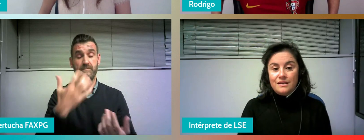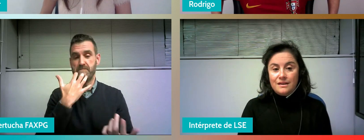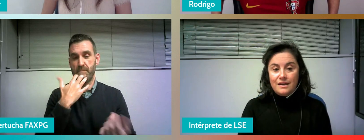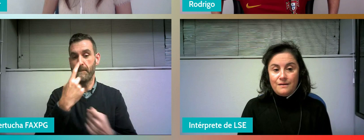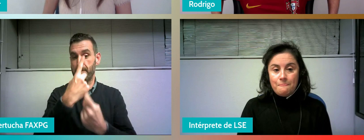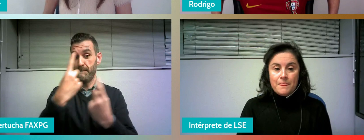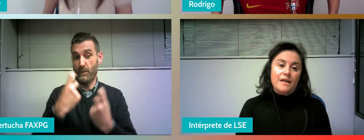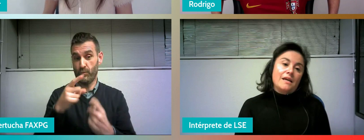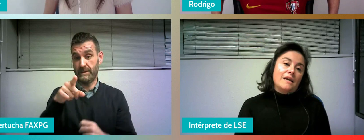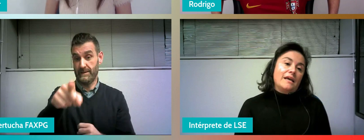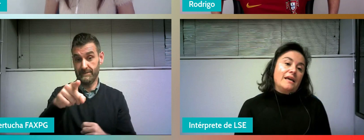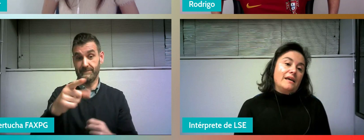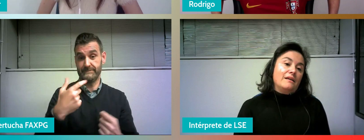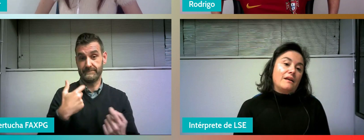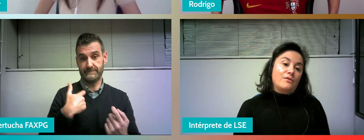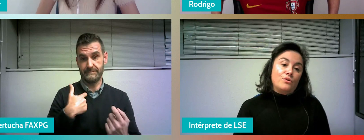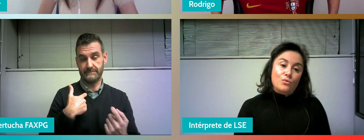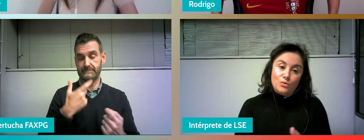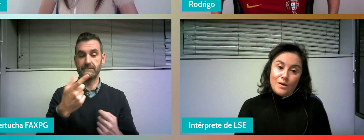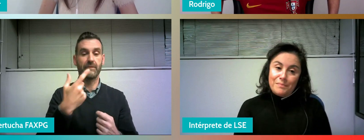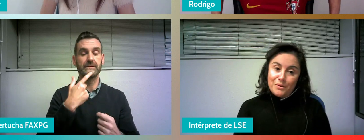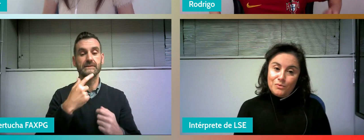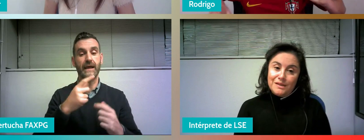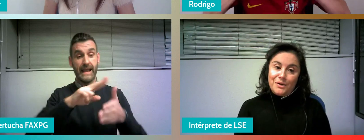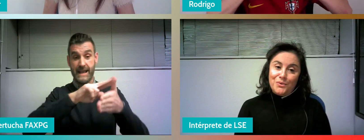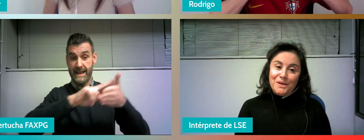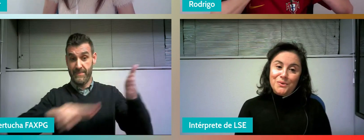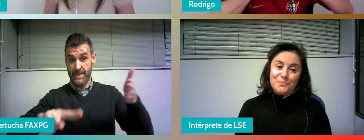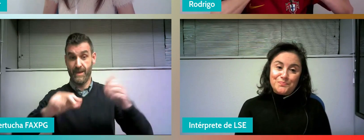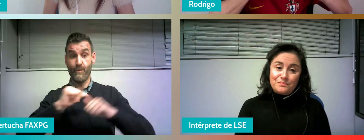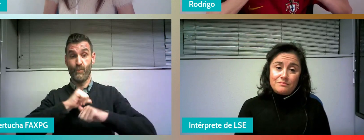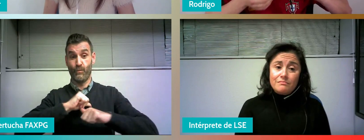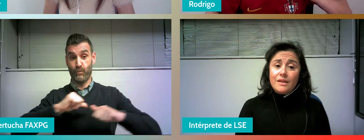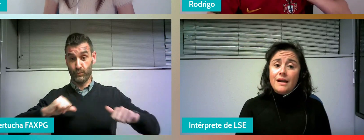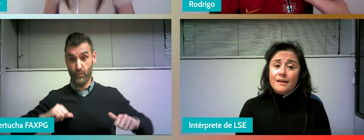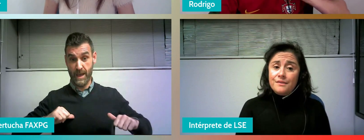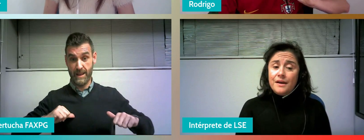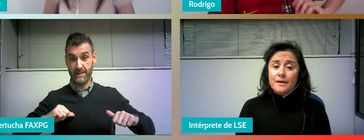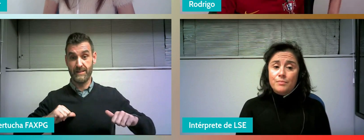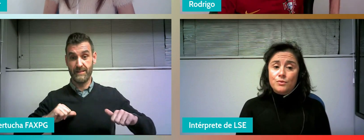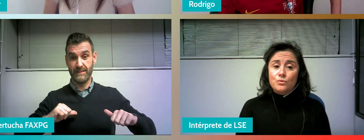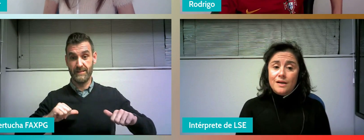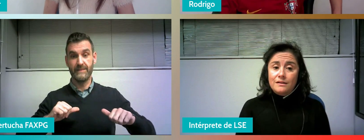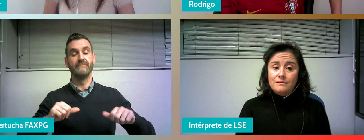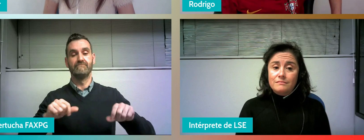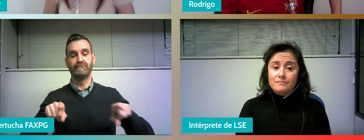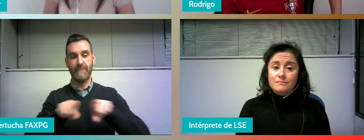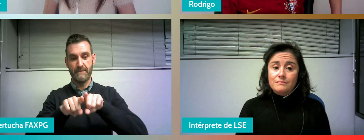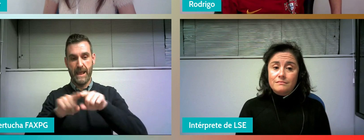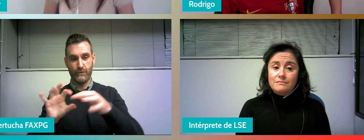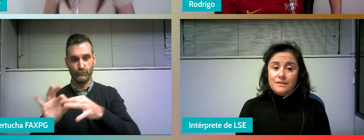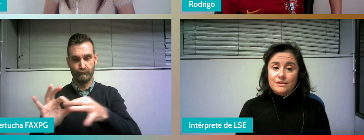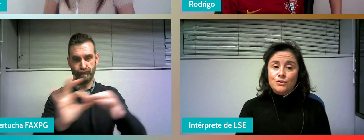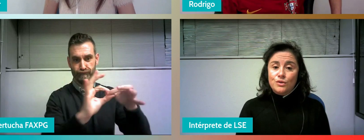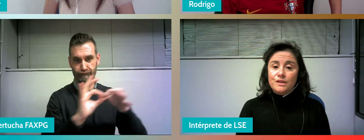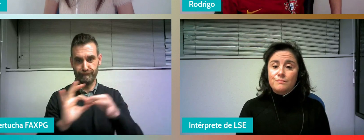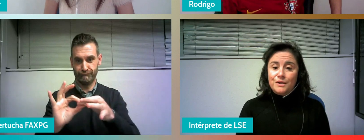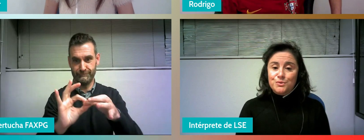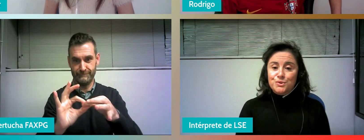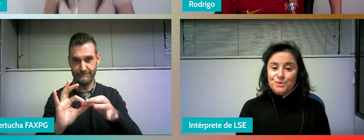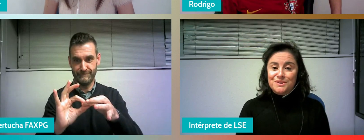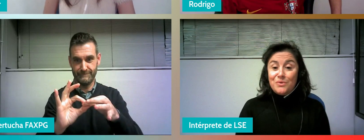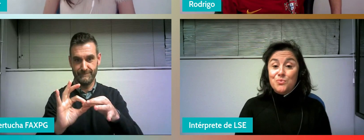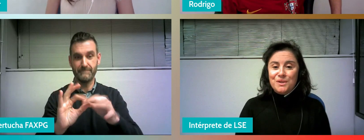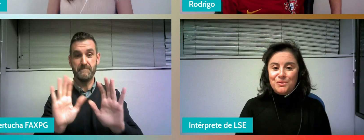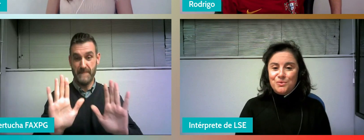de signar. En relación coa túa pregunta, Rodrigo, Galicia e Portugal son